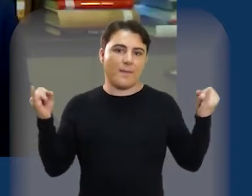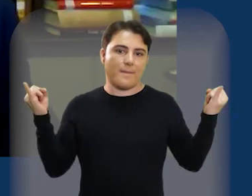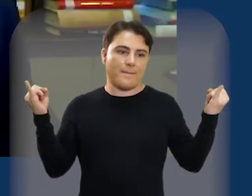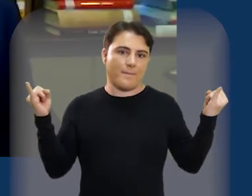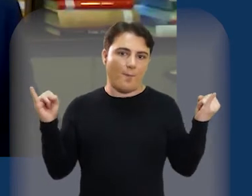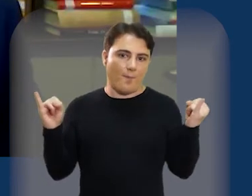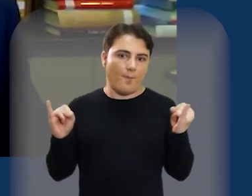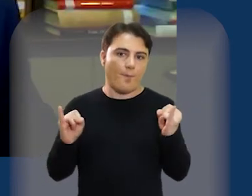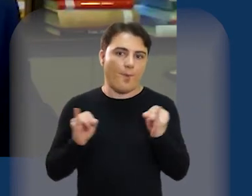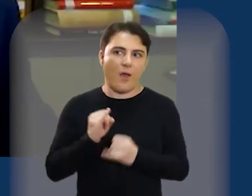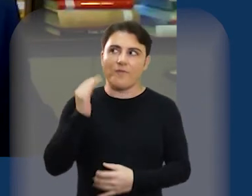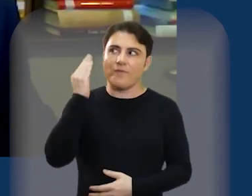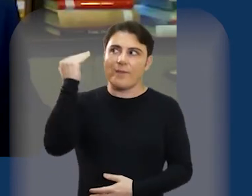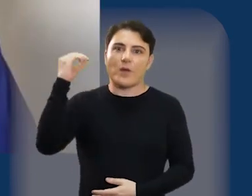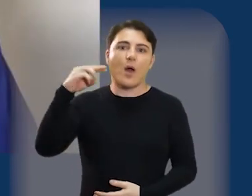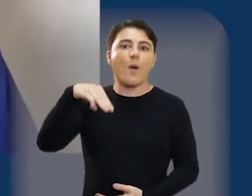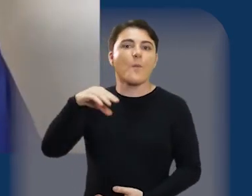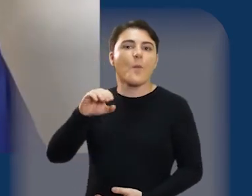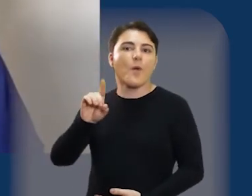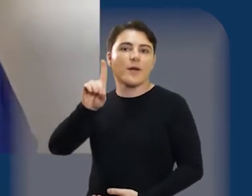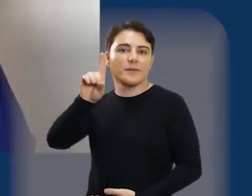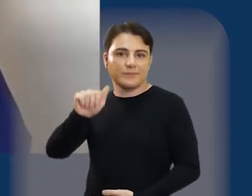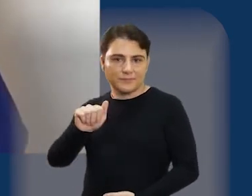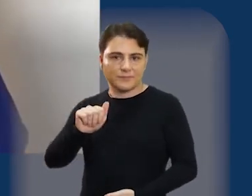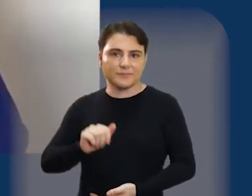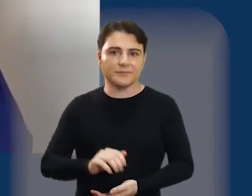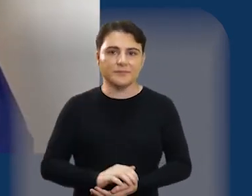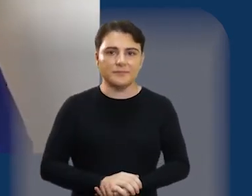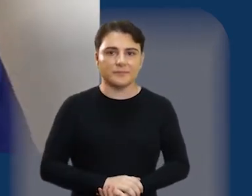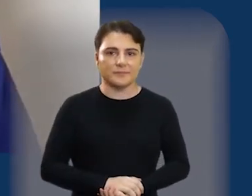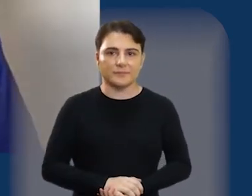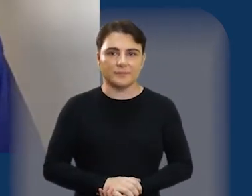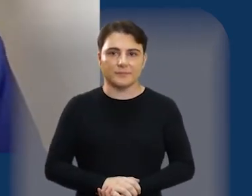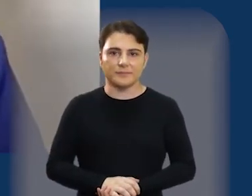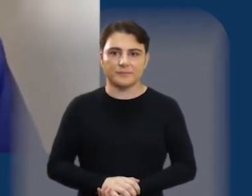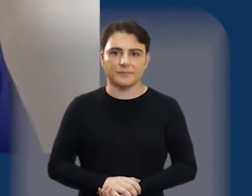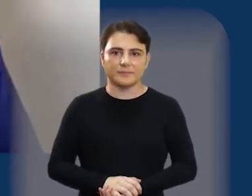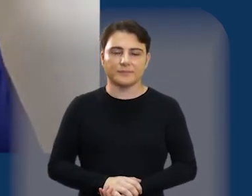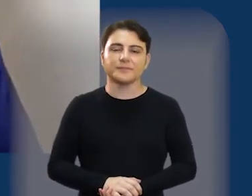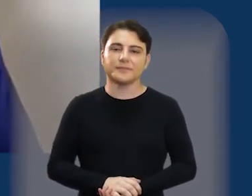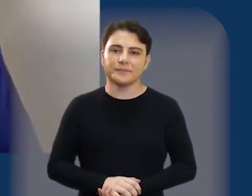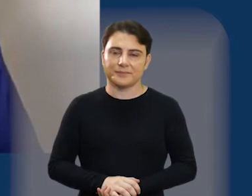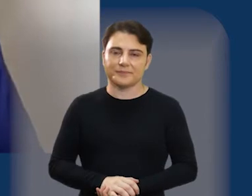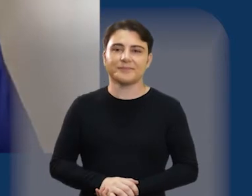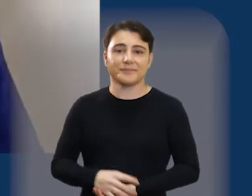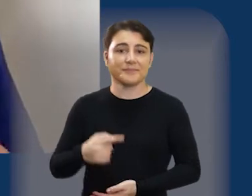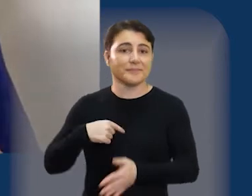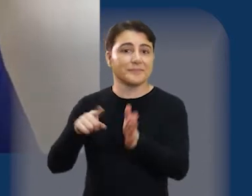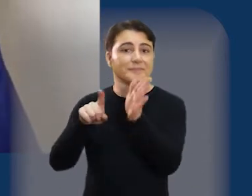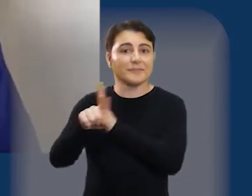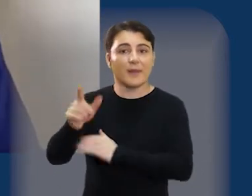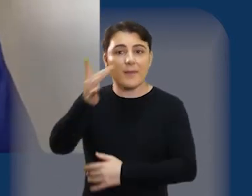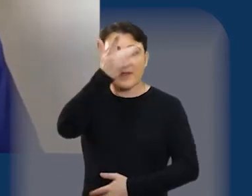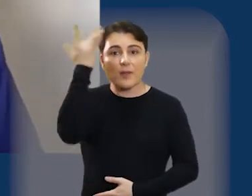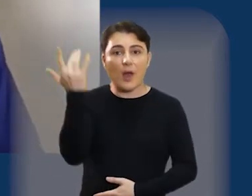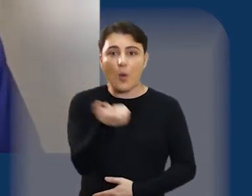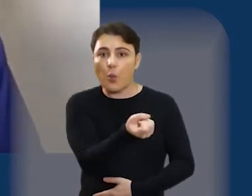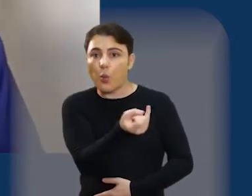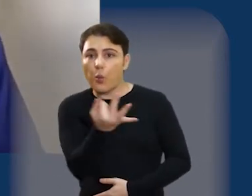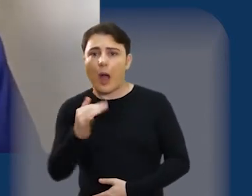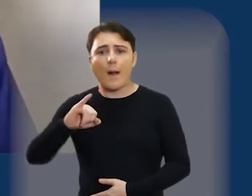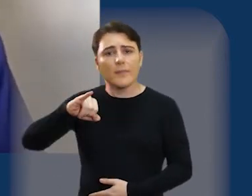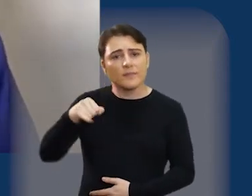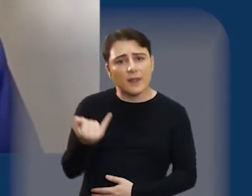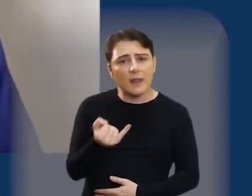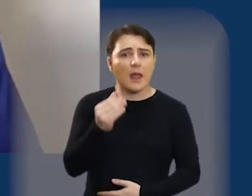tem as chamadas dieta da moda. Doutor Durval, e muita gente aproveita o jejum, o protocolo de